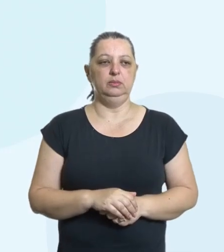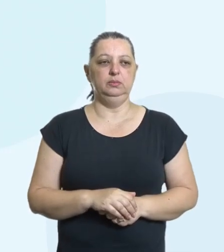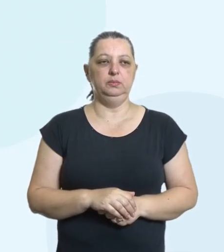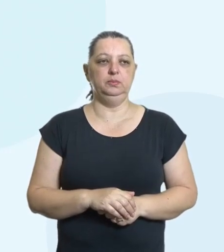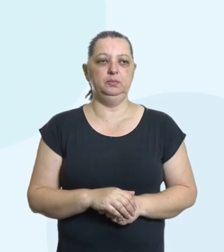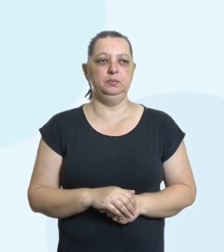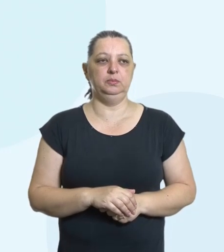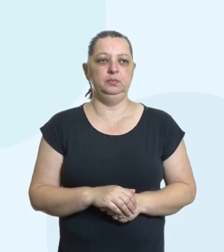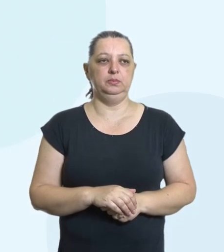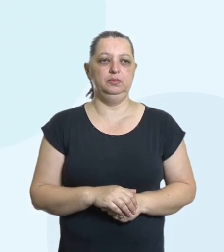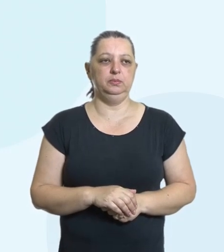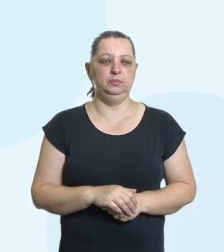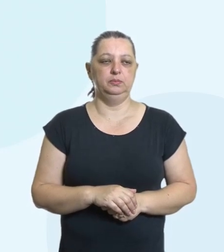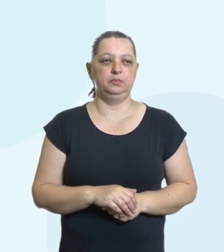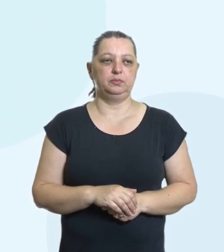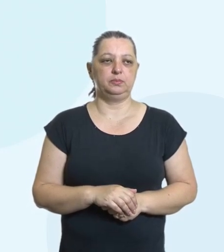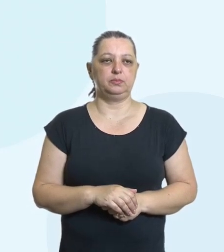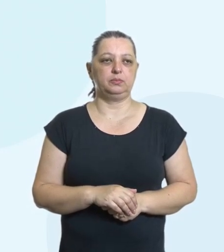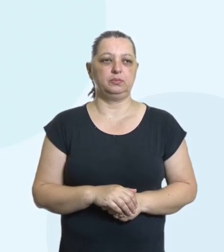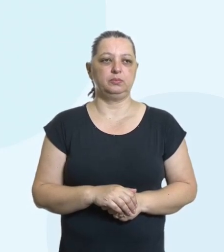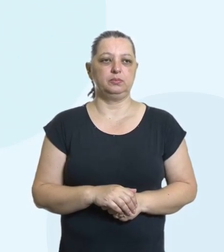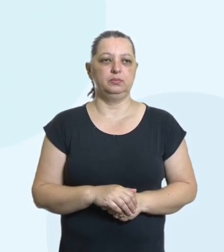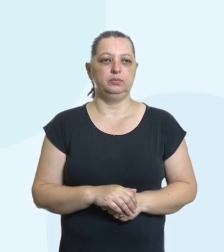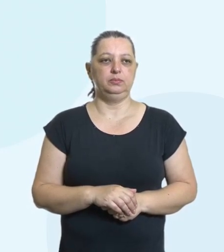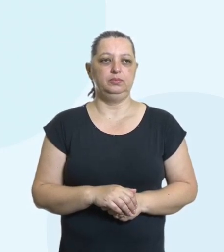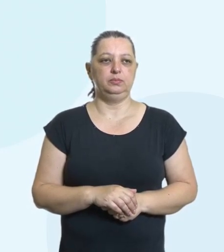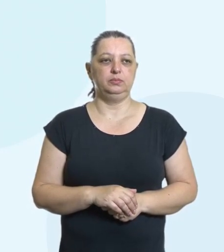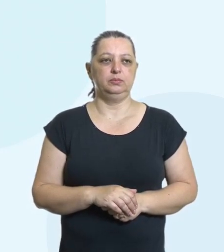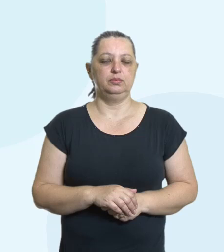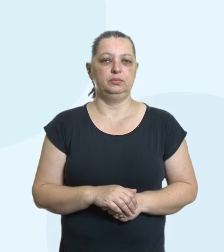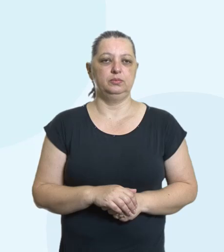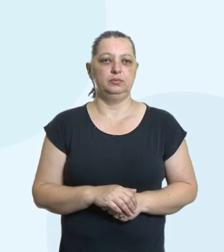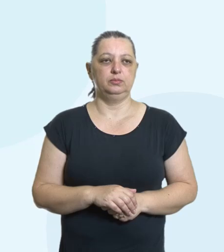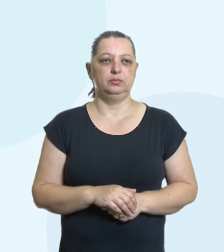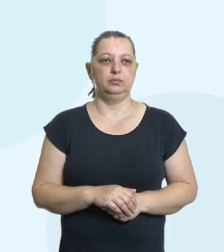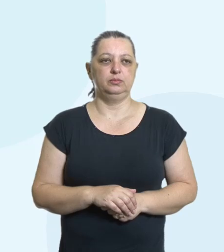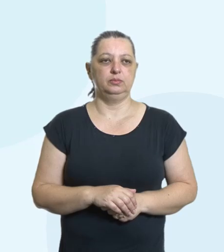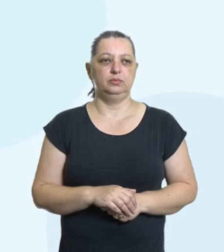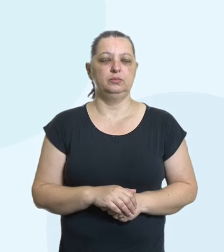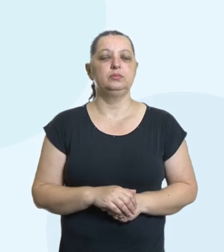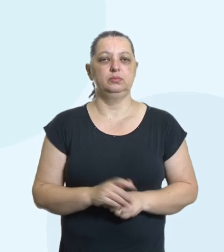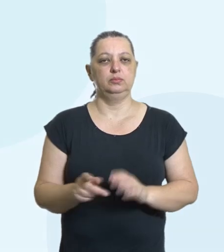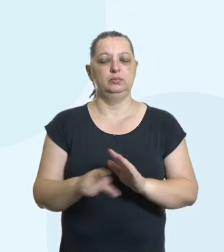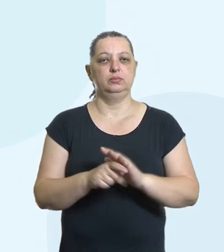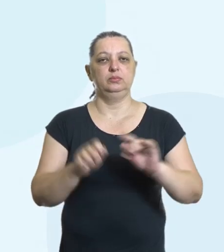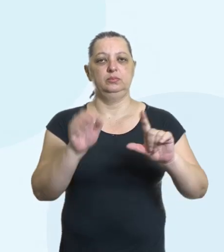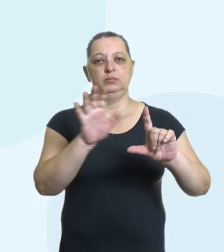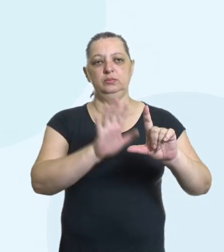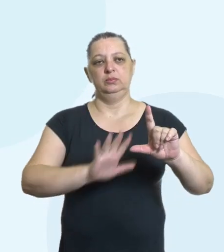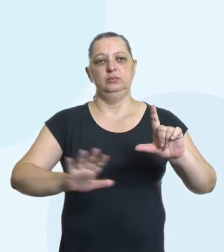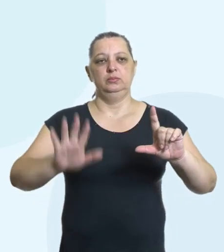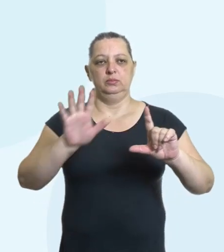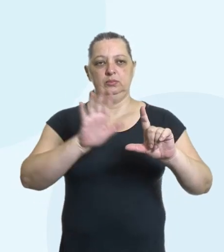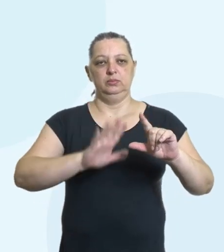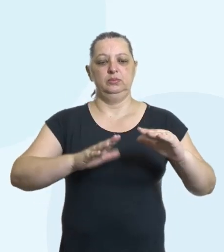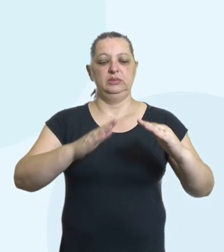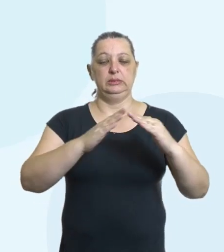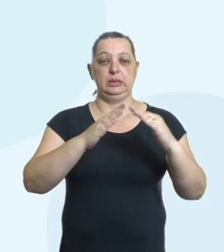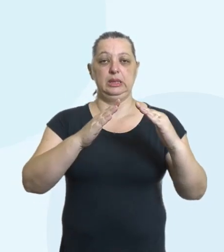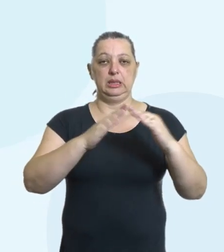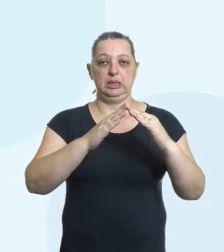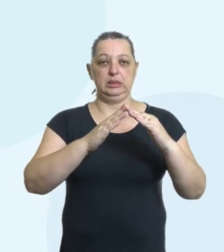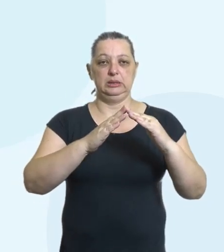favor. O próximo é uma figura, foto de uma casa no meio da